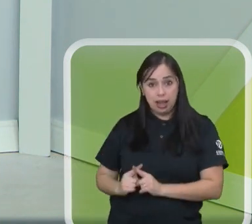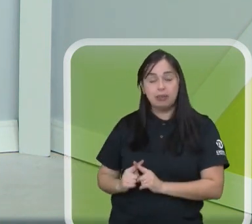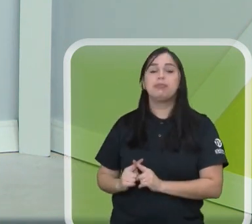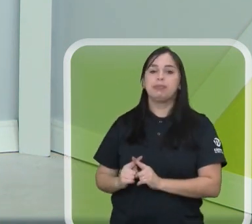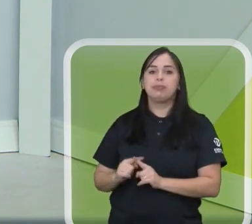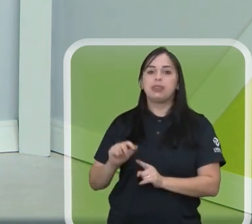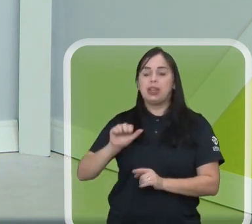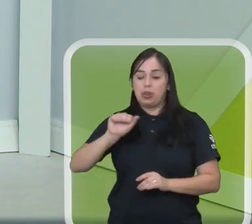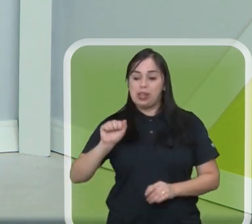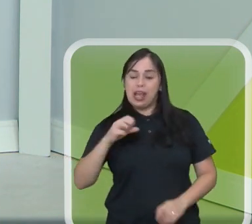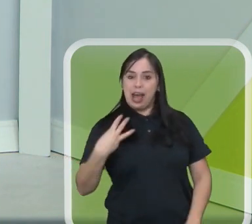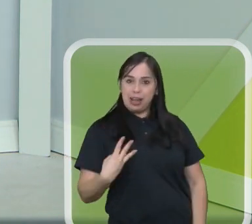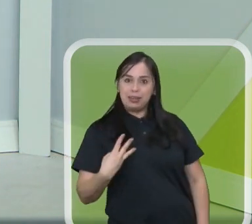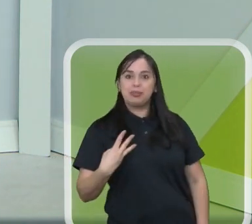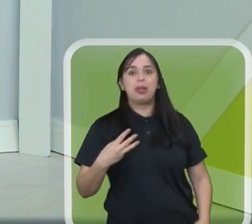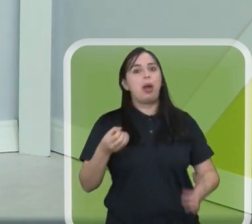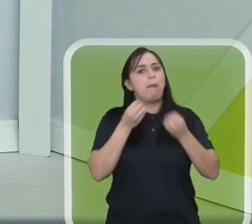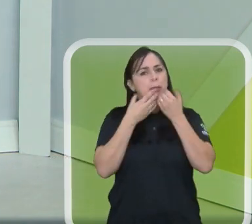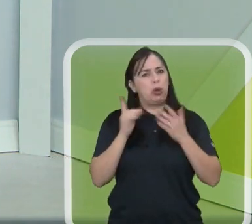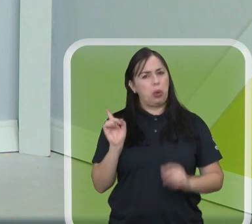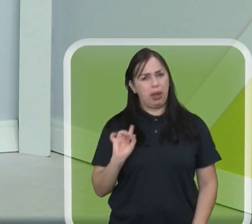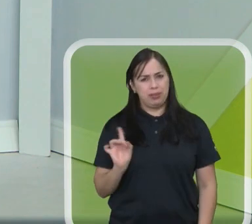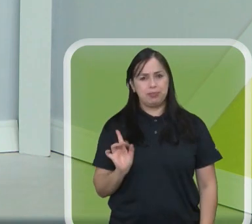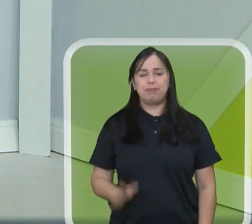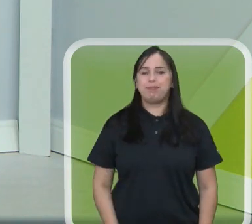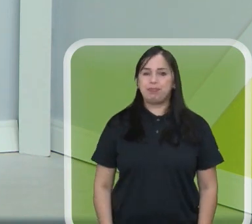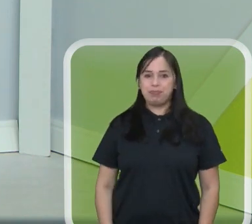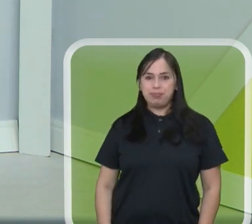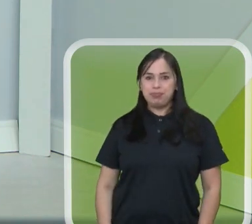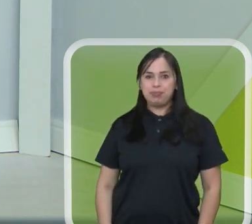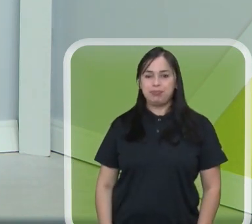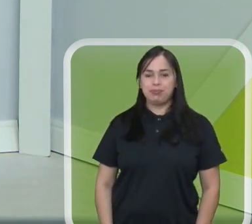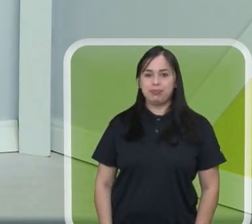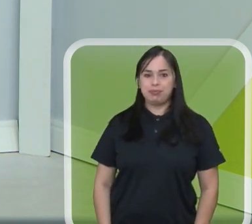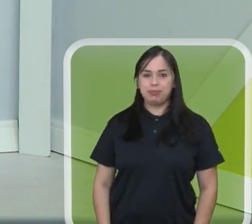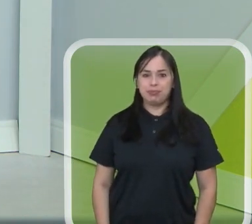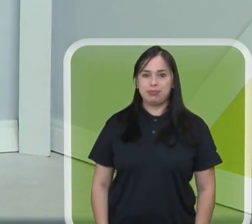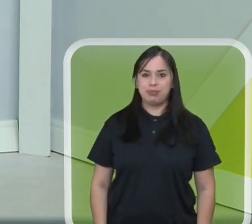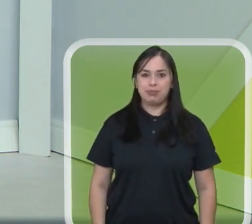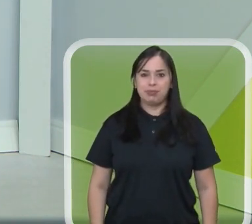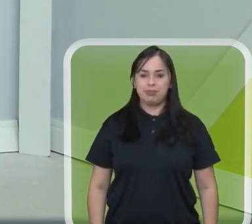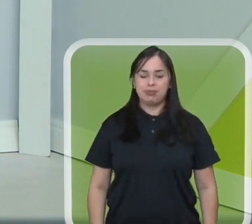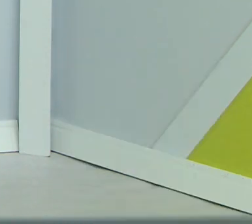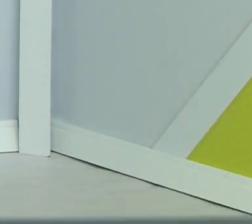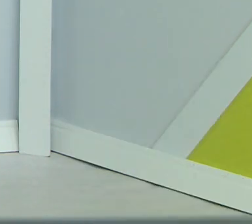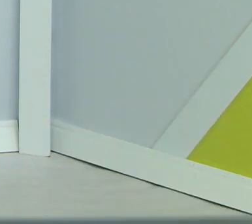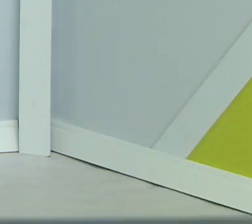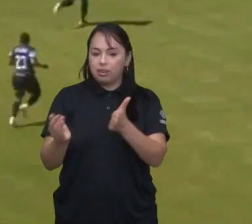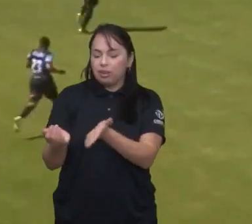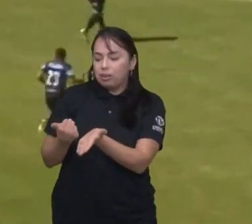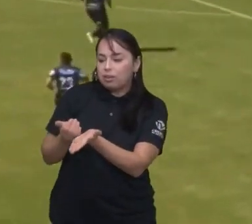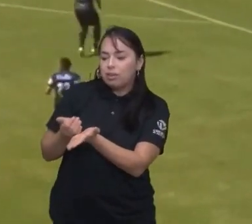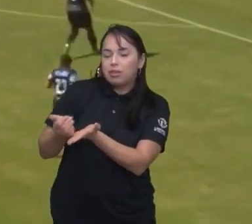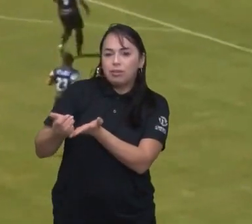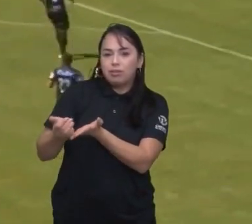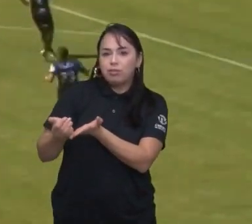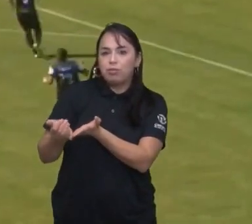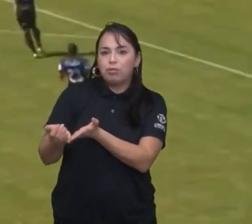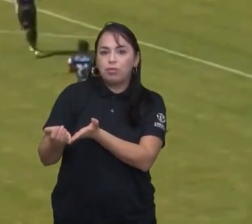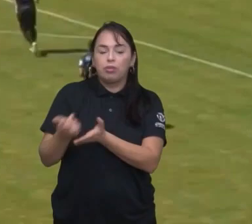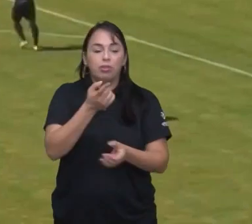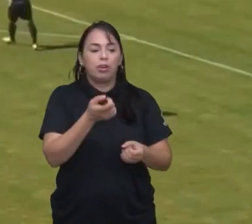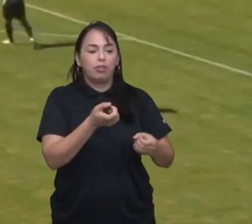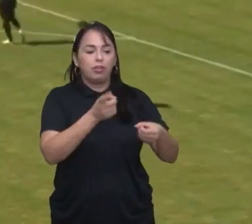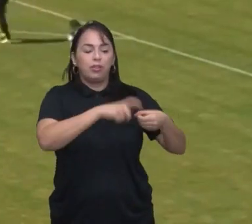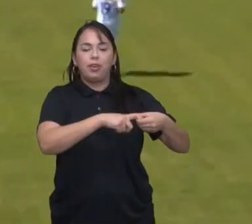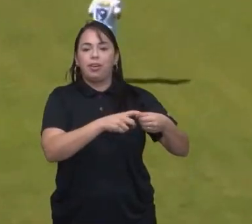Série A3. E olha, foi muito bom não. Coloca aqui, Matheus. Na estreia da segunda fase, o São José voltou a enfrentar